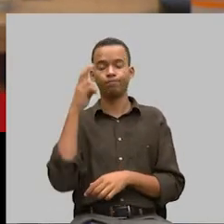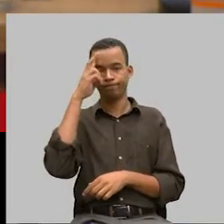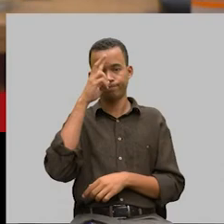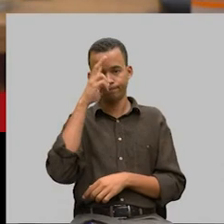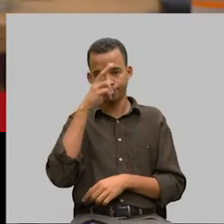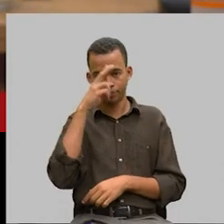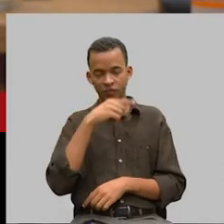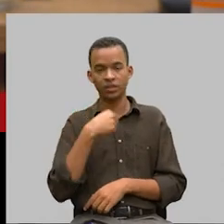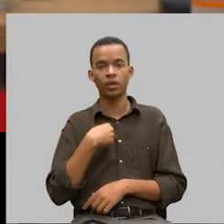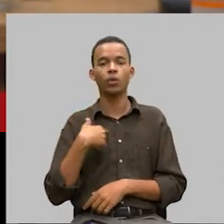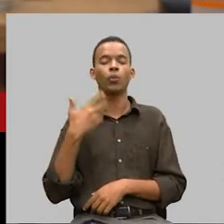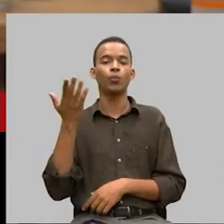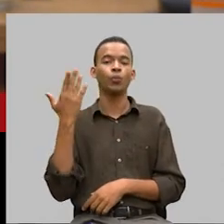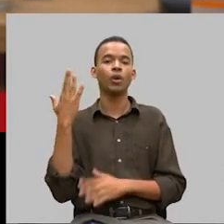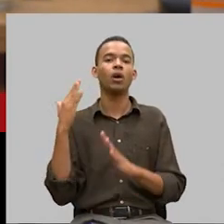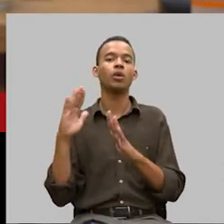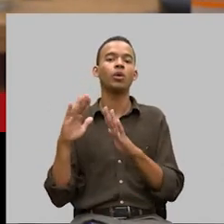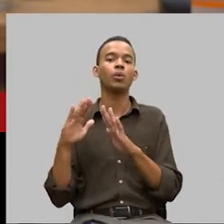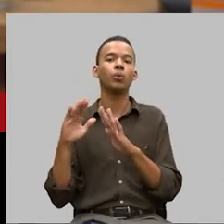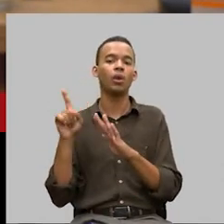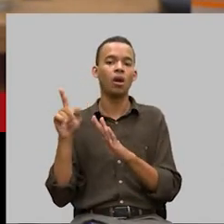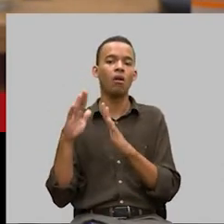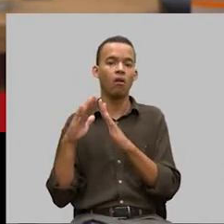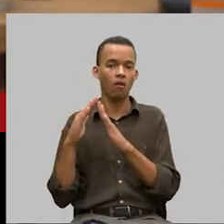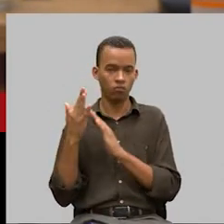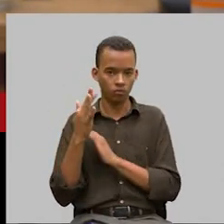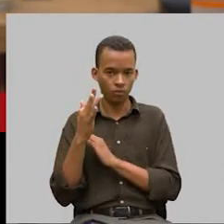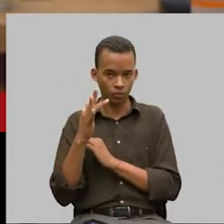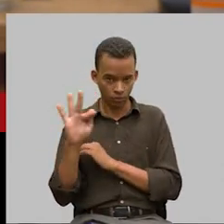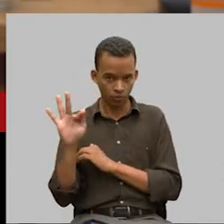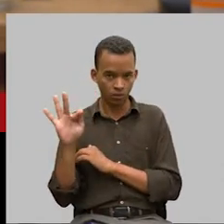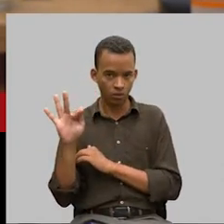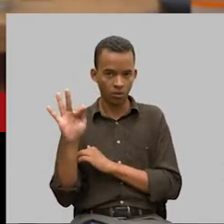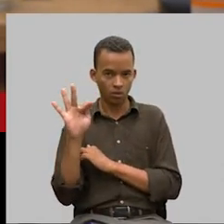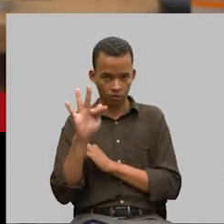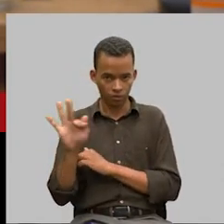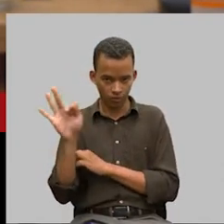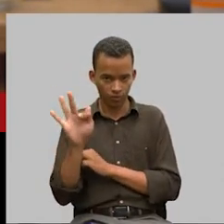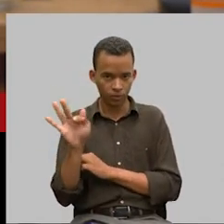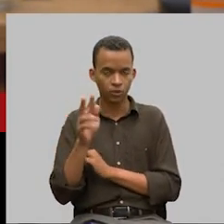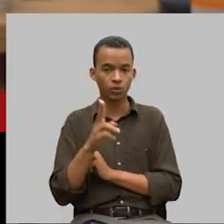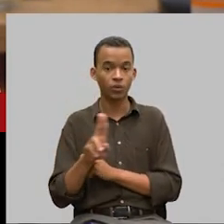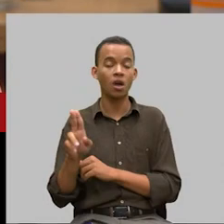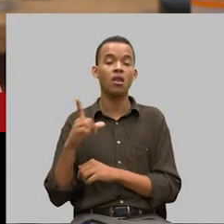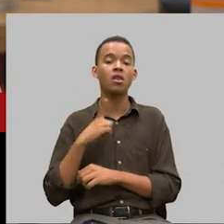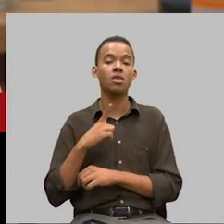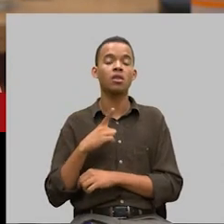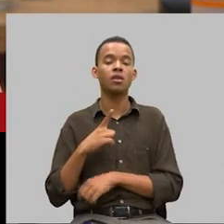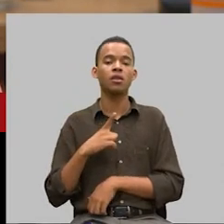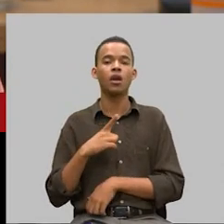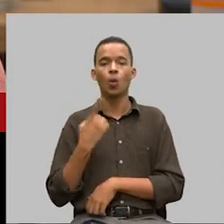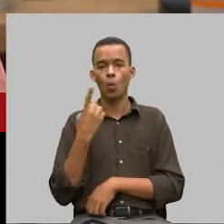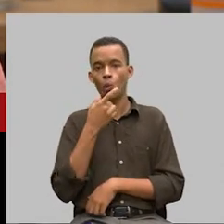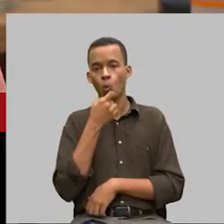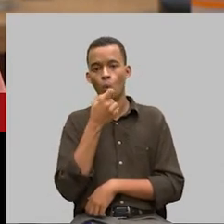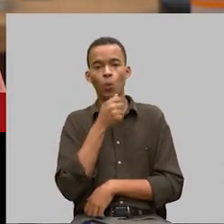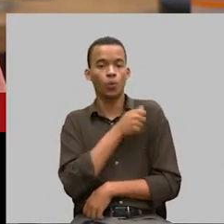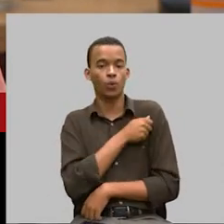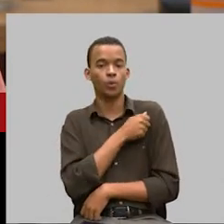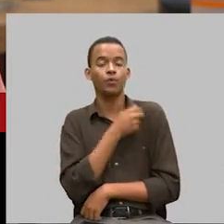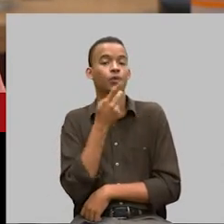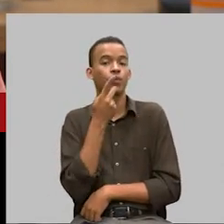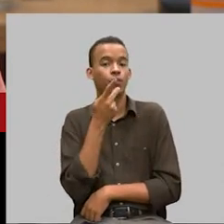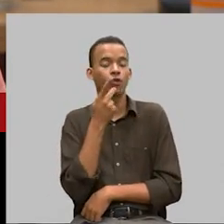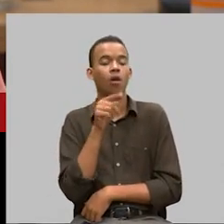estudante trouxe uma frase muito forte que ele escutou durante o estágio na escola que era menino não pega